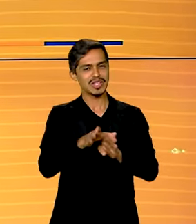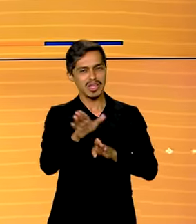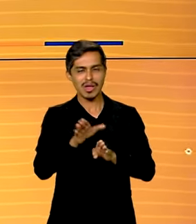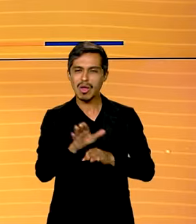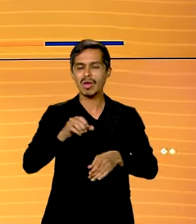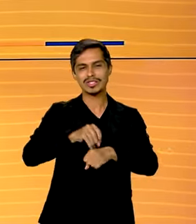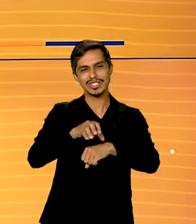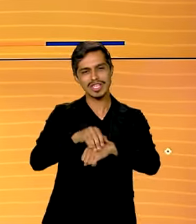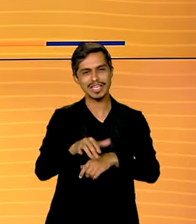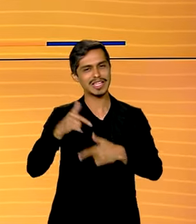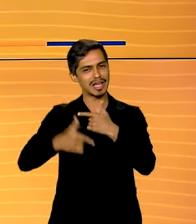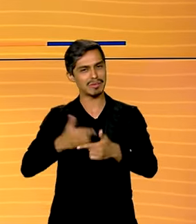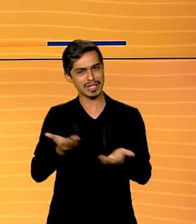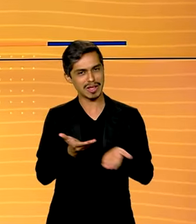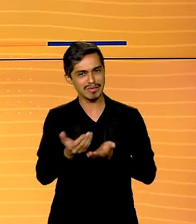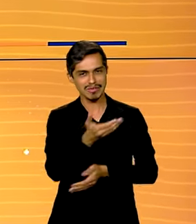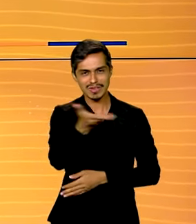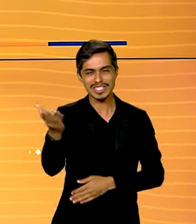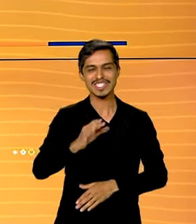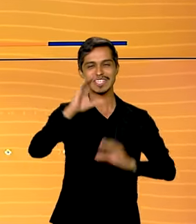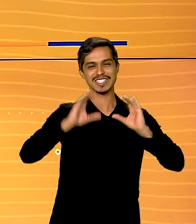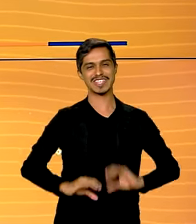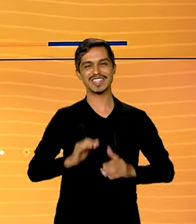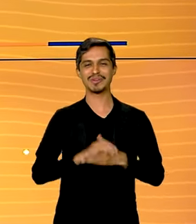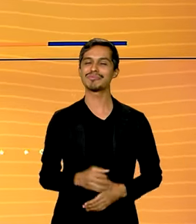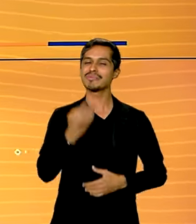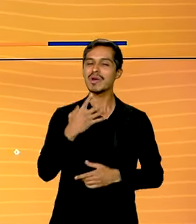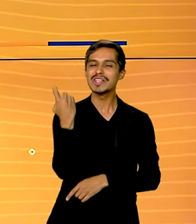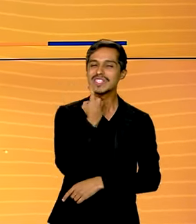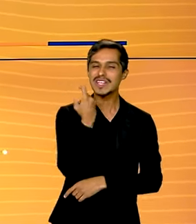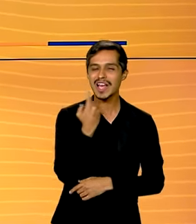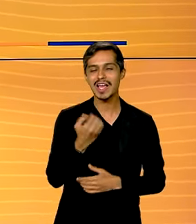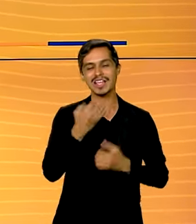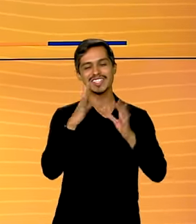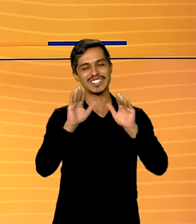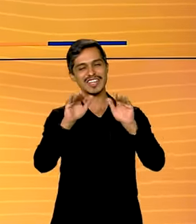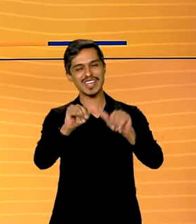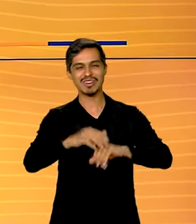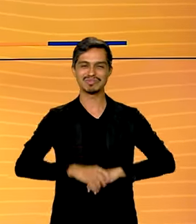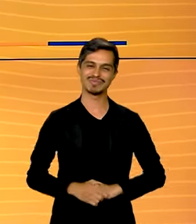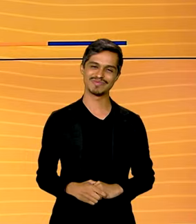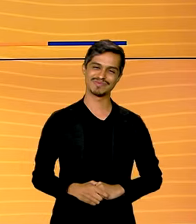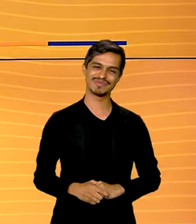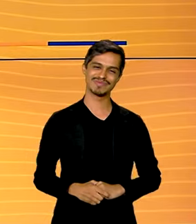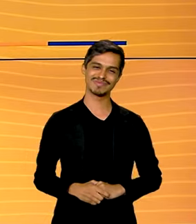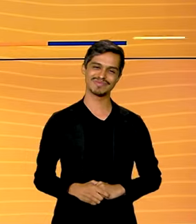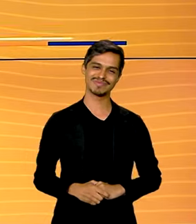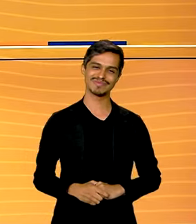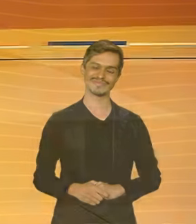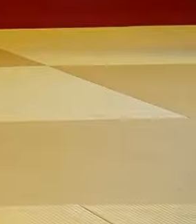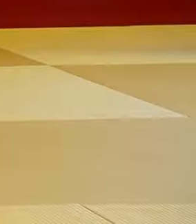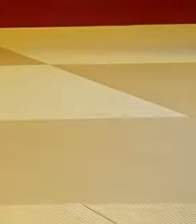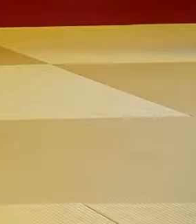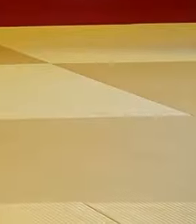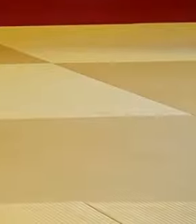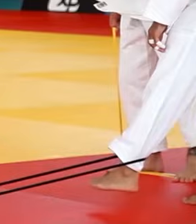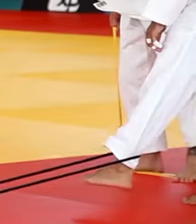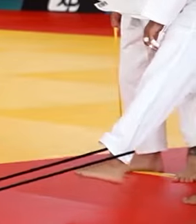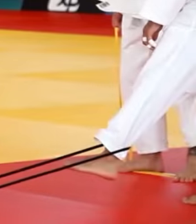e serviços para você cidadão uma ótima sexta-feira um bom fim de semana tchau e